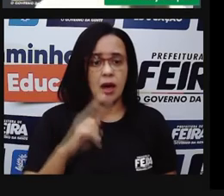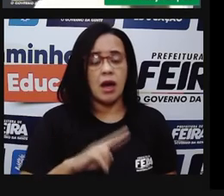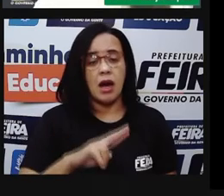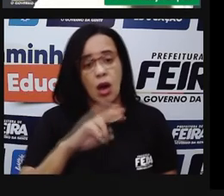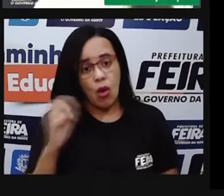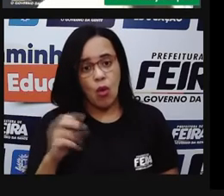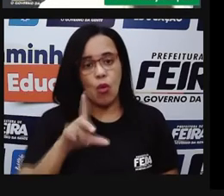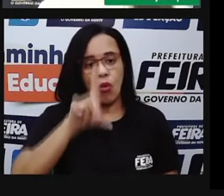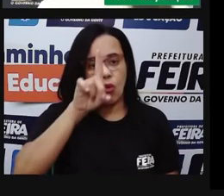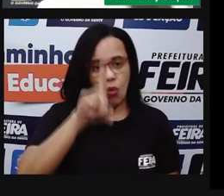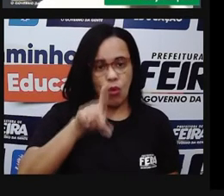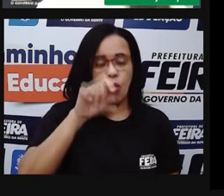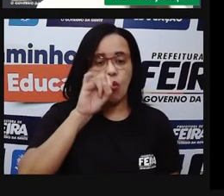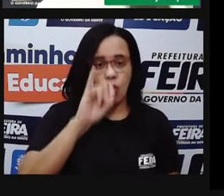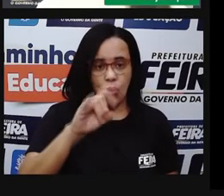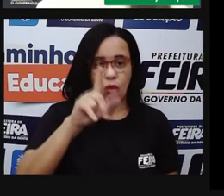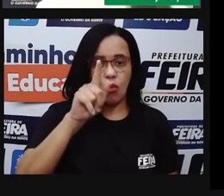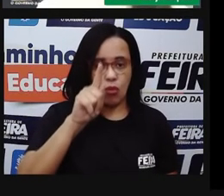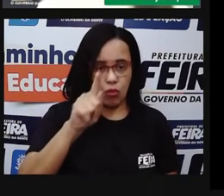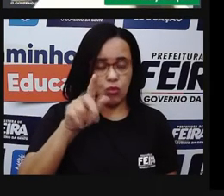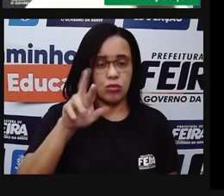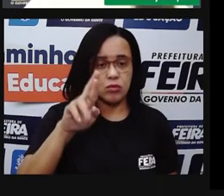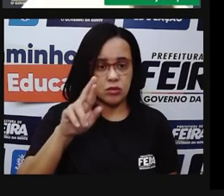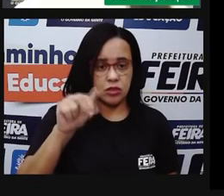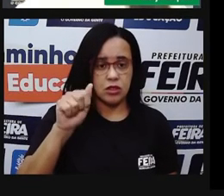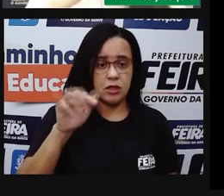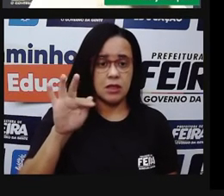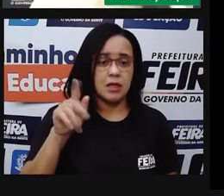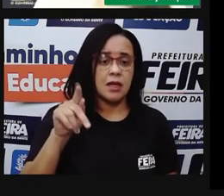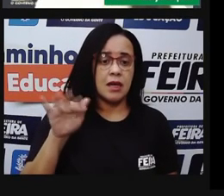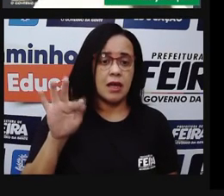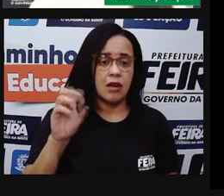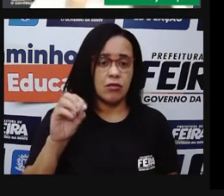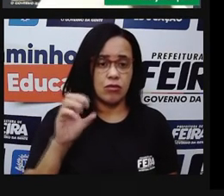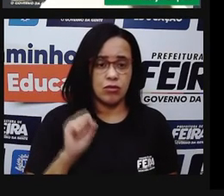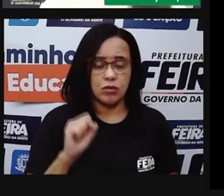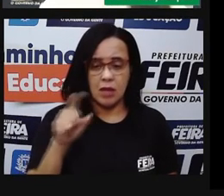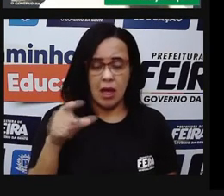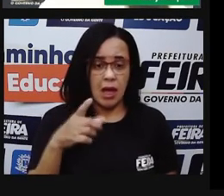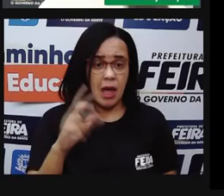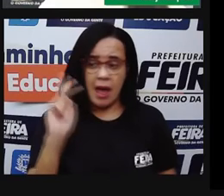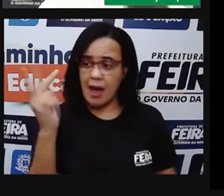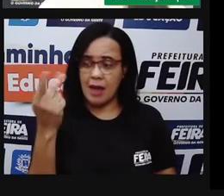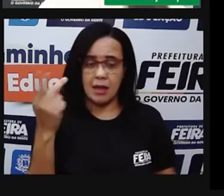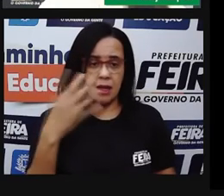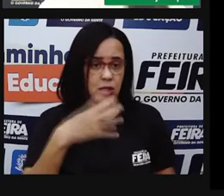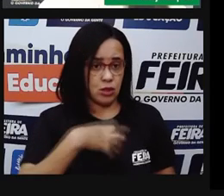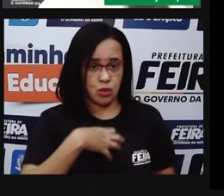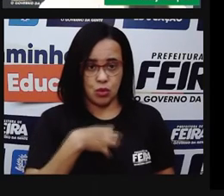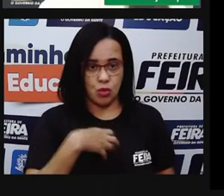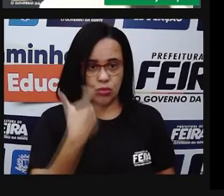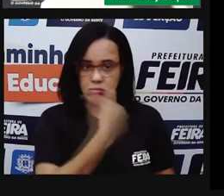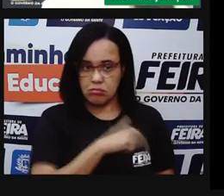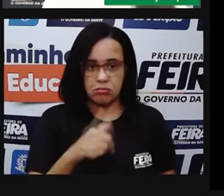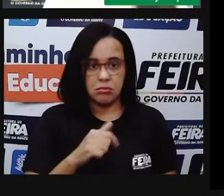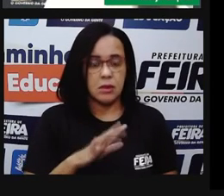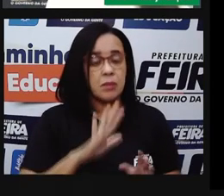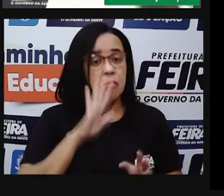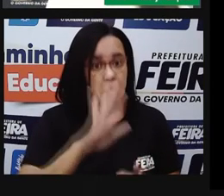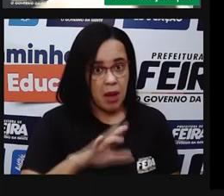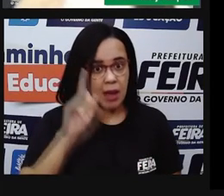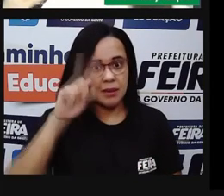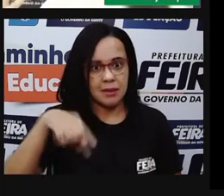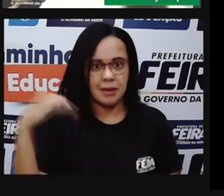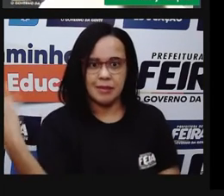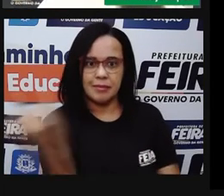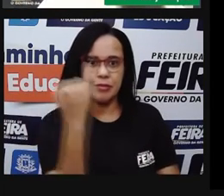letra H não representar som, ela exerce três papéis da nossa língua portuguesa, né? Então, a letra H, a